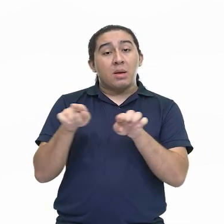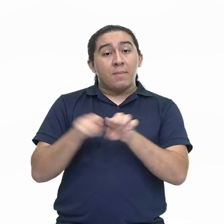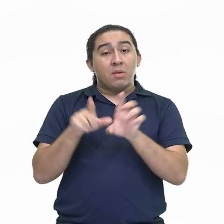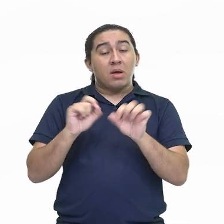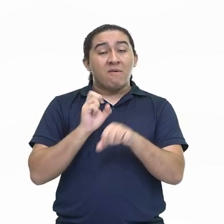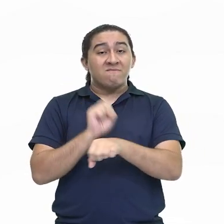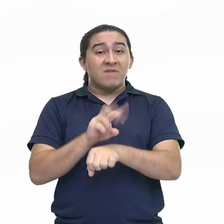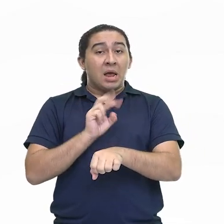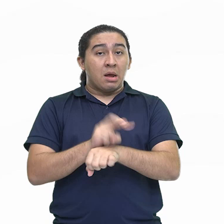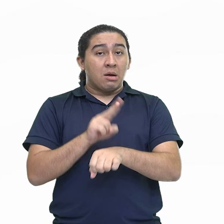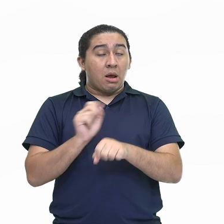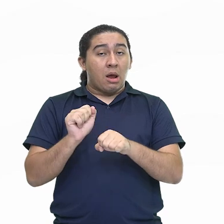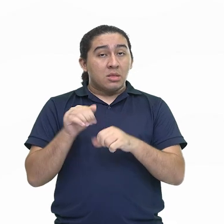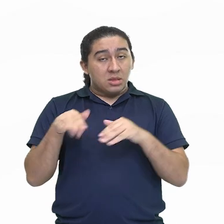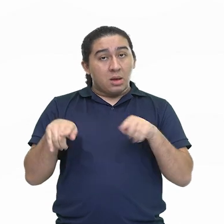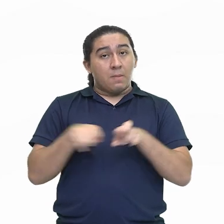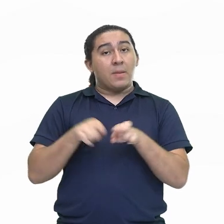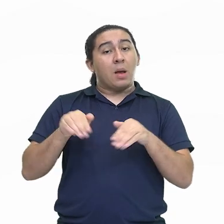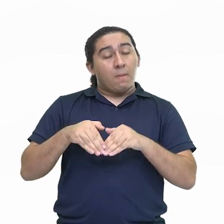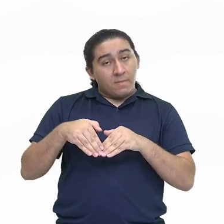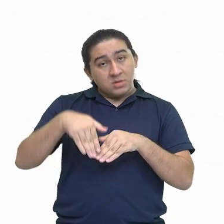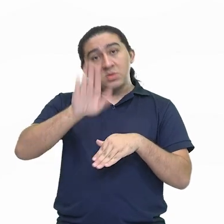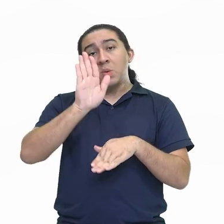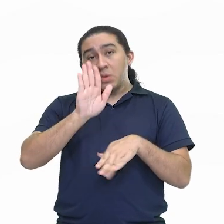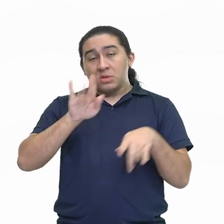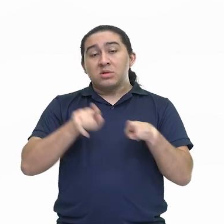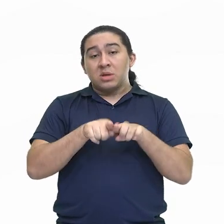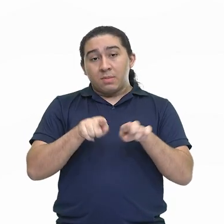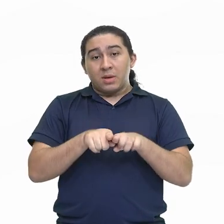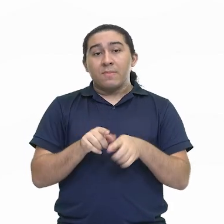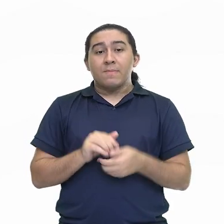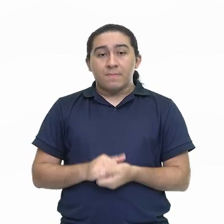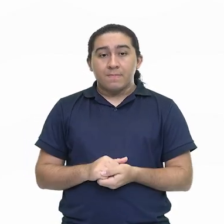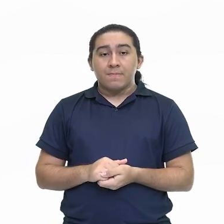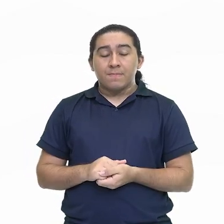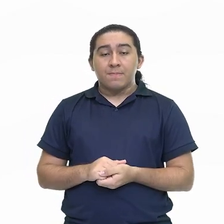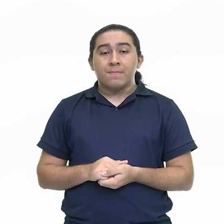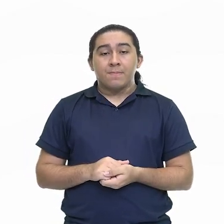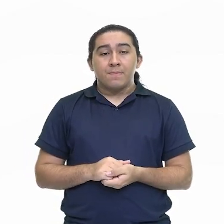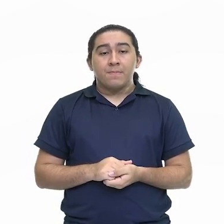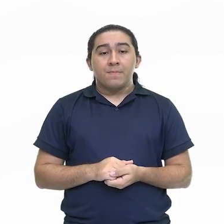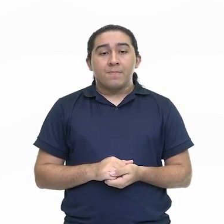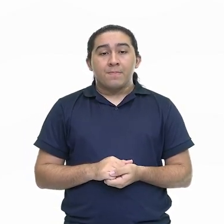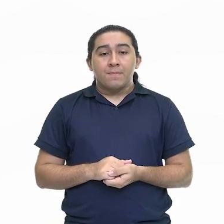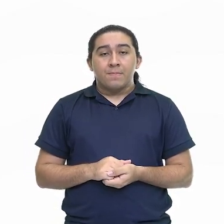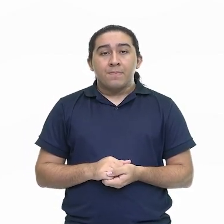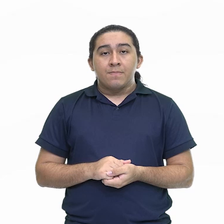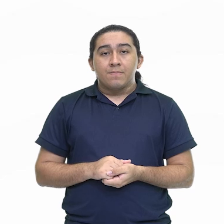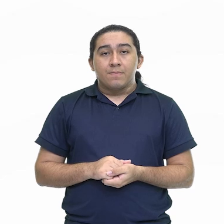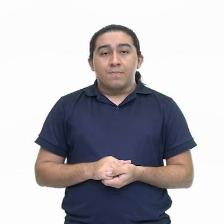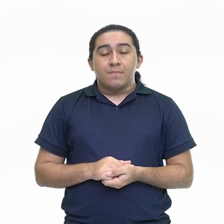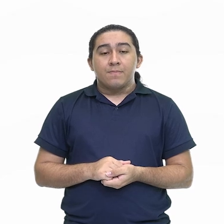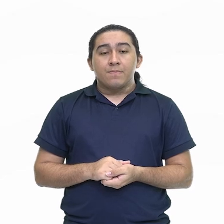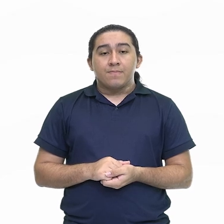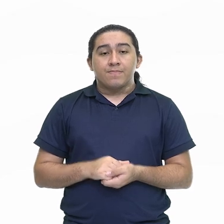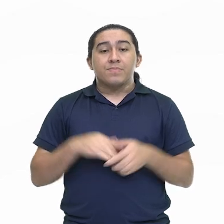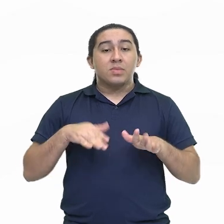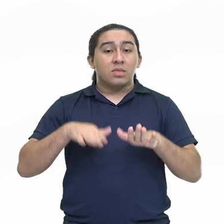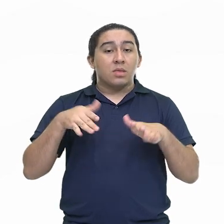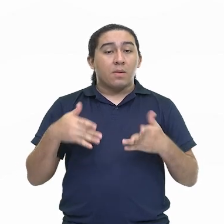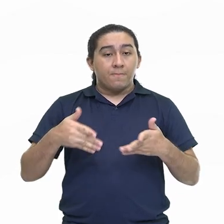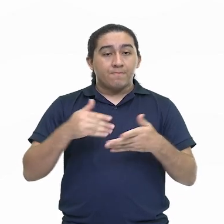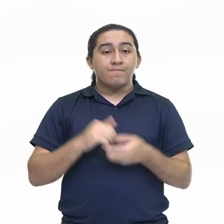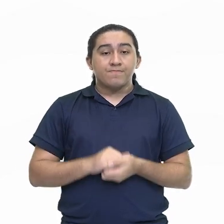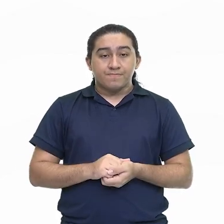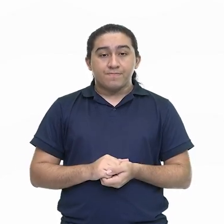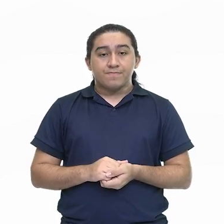as vagas também, né, que aumentaram de 2023, de um ano para o outro, o acesso de um ano para o outro. Então,